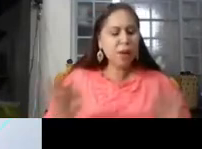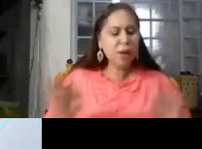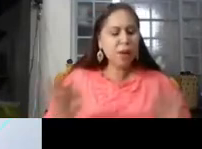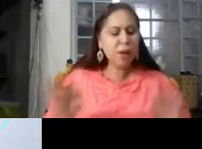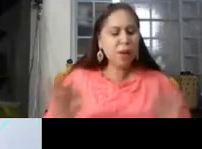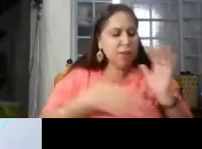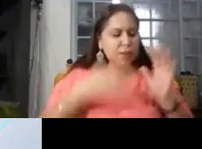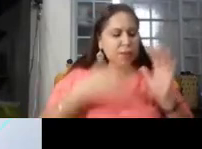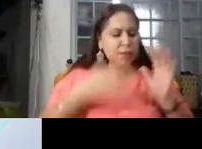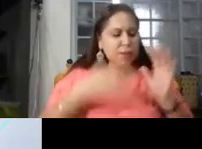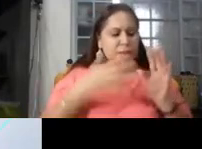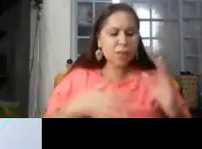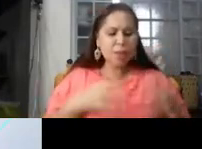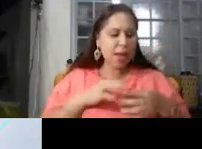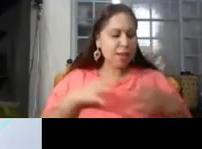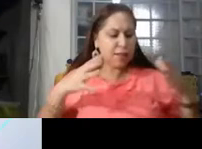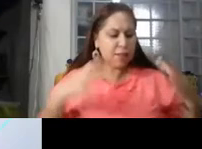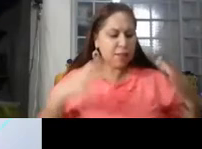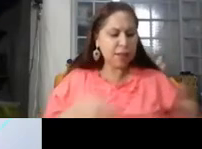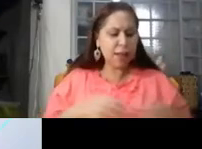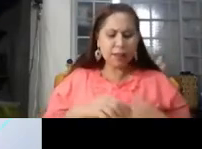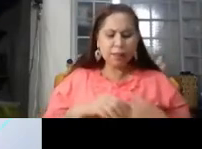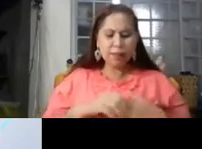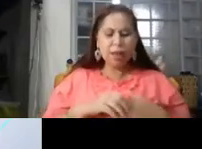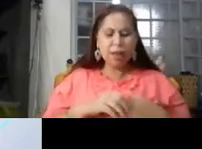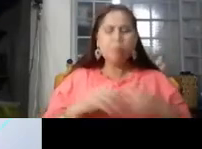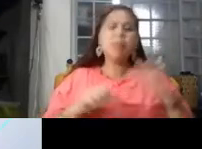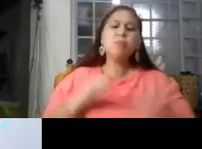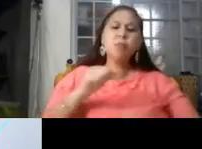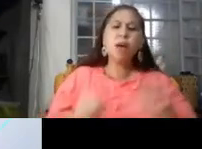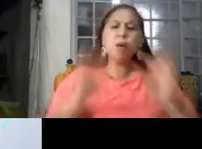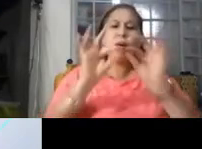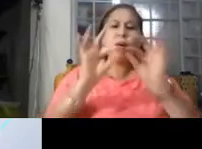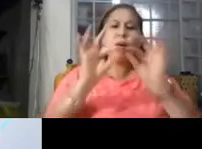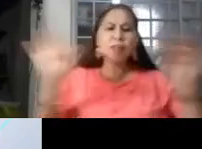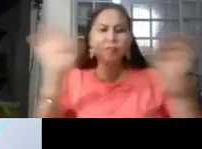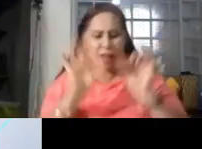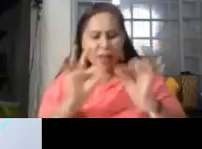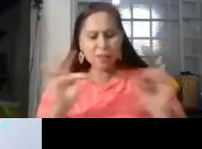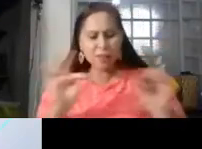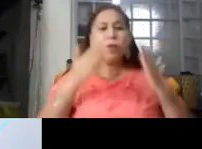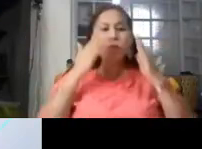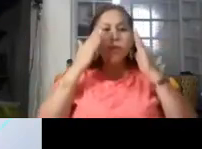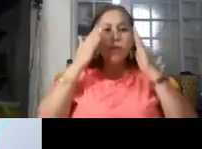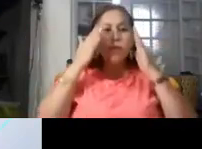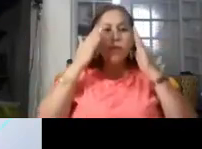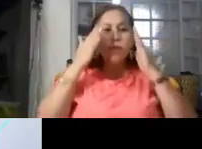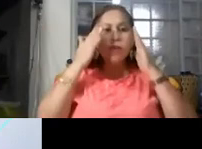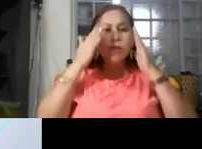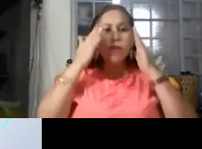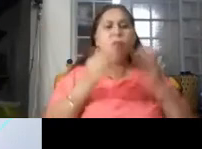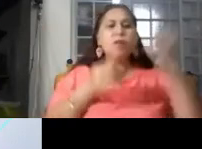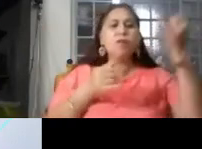a ordem. Então, em Libras também há essa liberdade para se mudar a ordem da frase, de acordo com o que eu